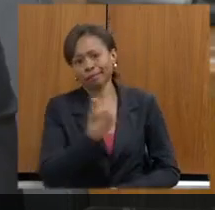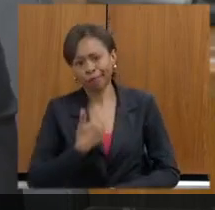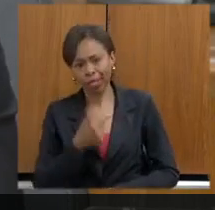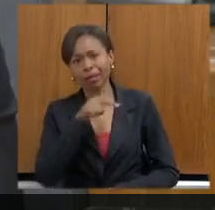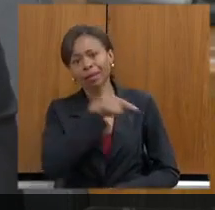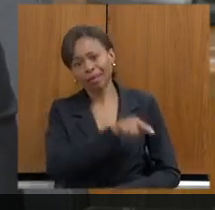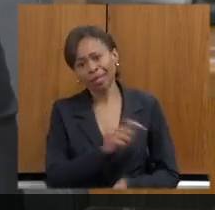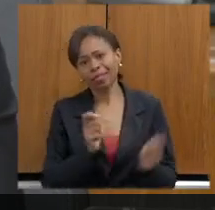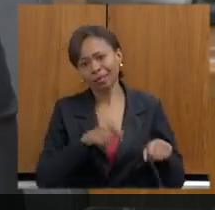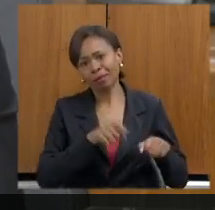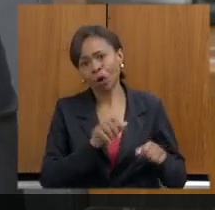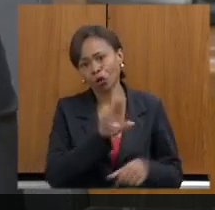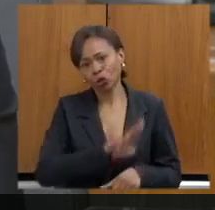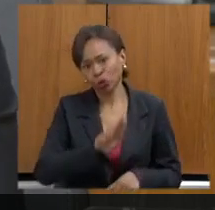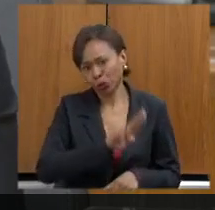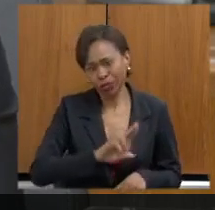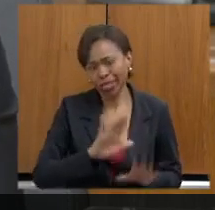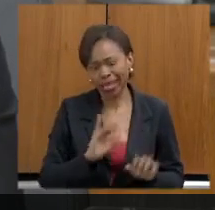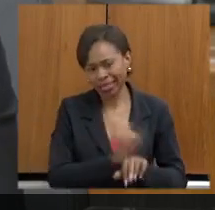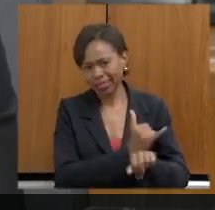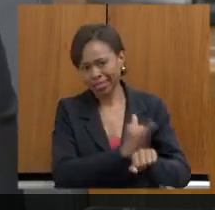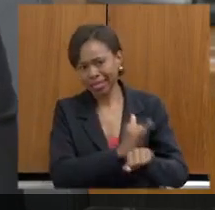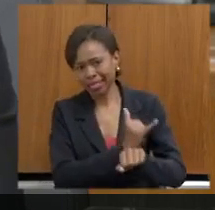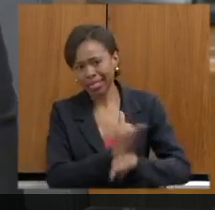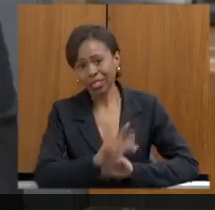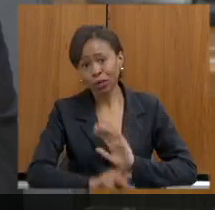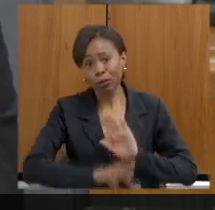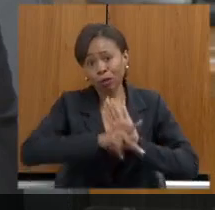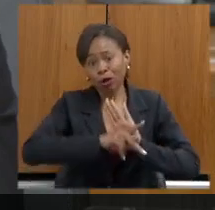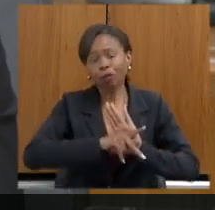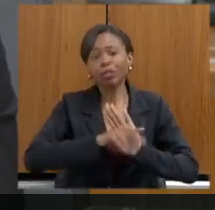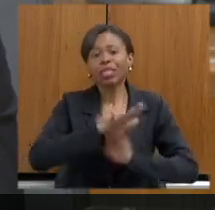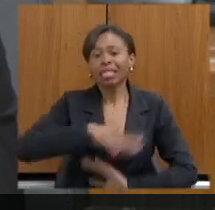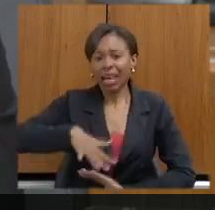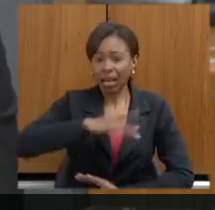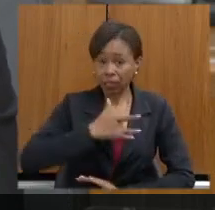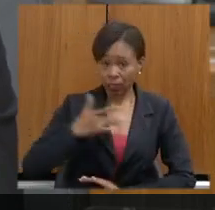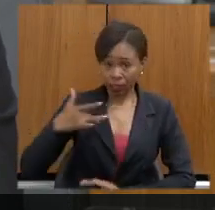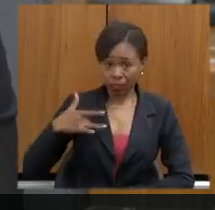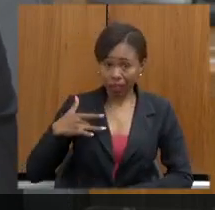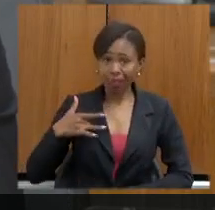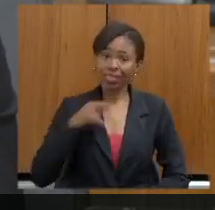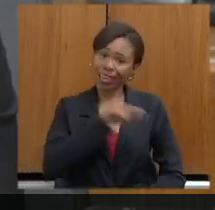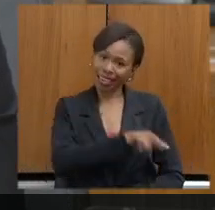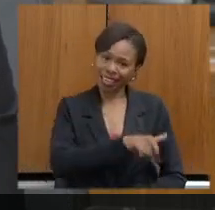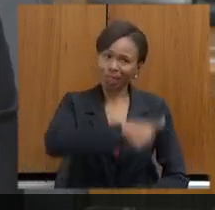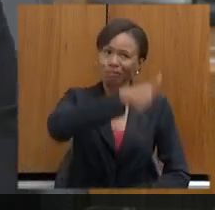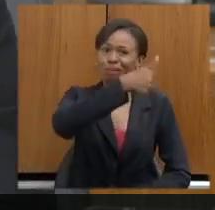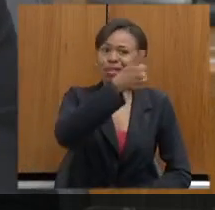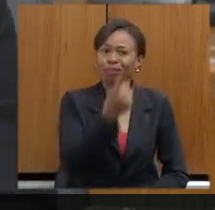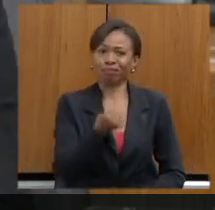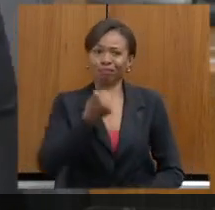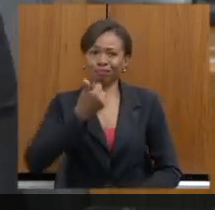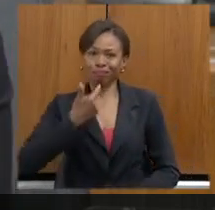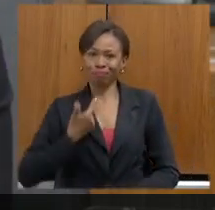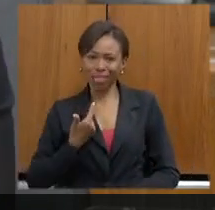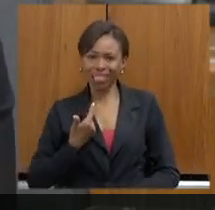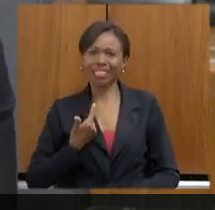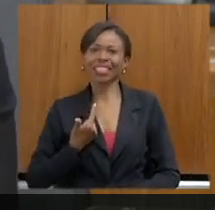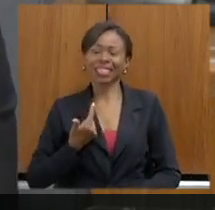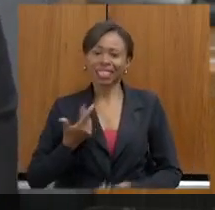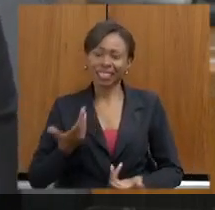que sim é claro pode ser utilizado submergidos da a saúde e com isso chegou-se a realmente